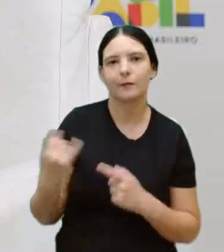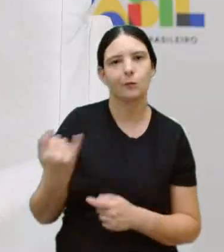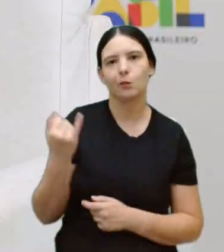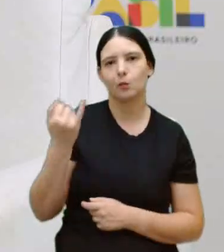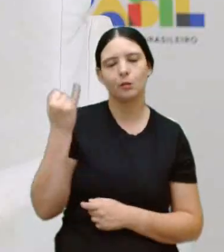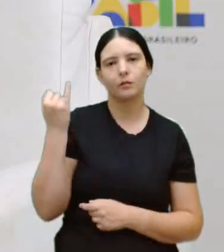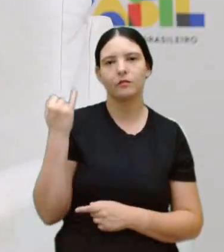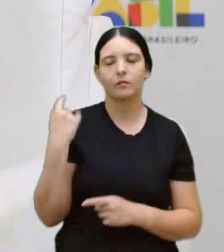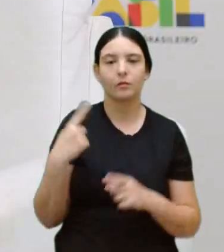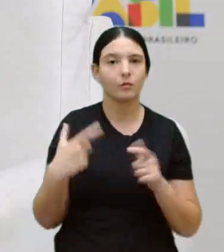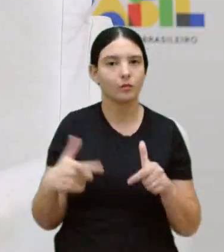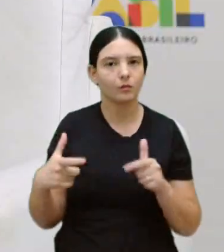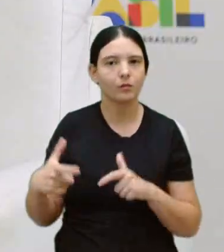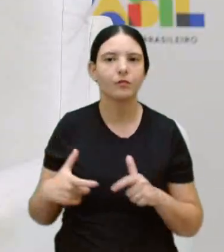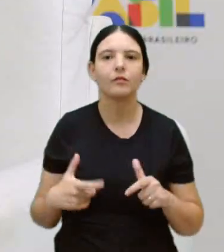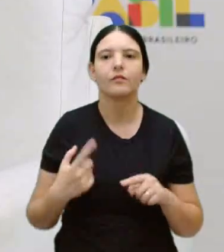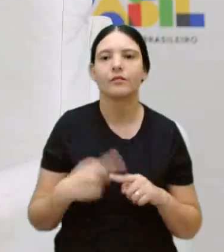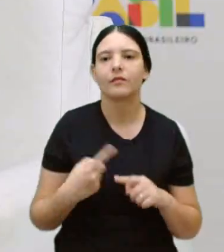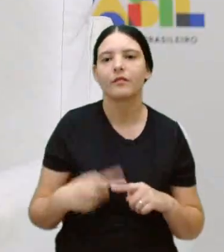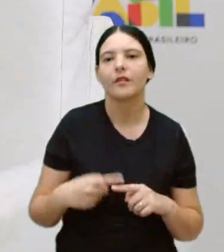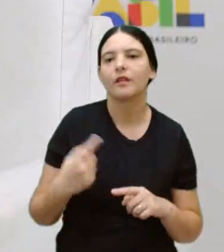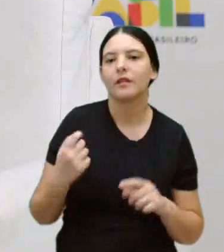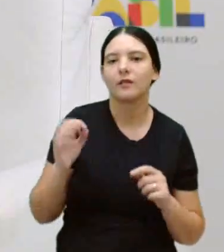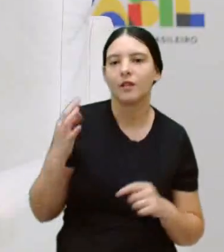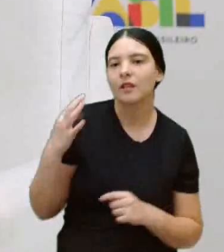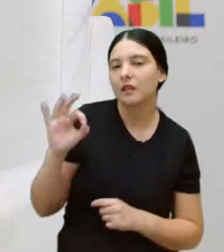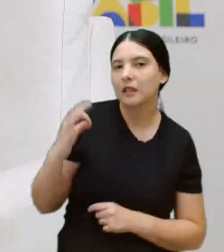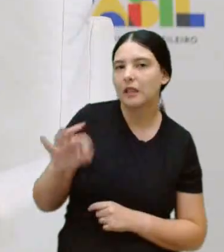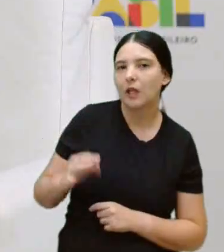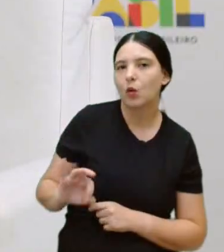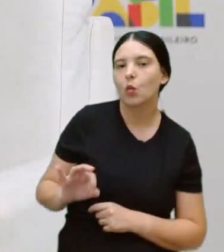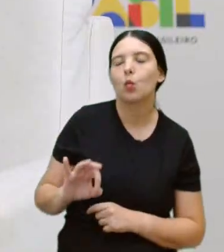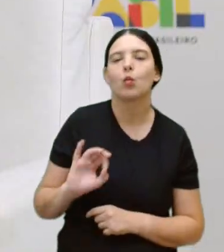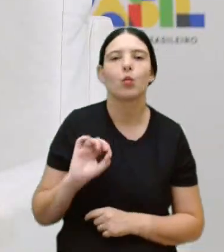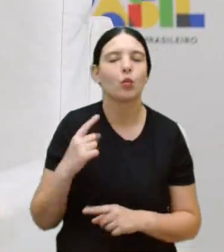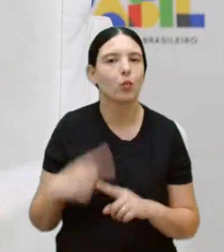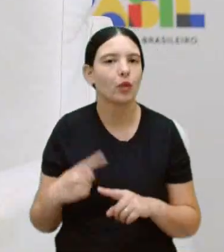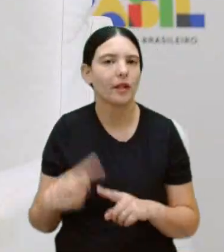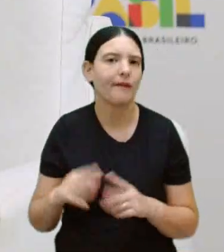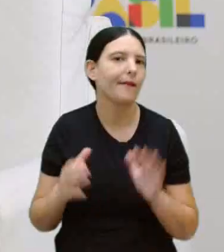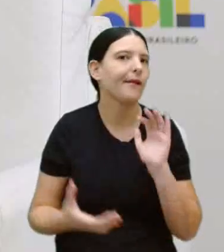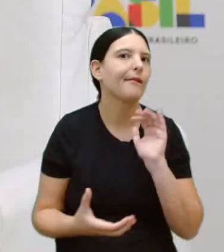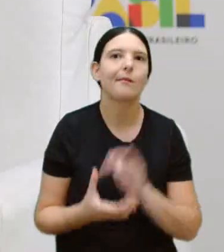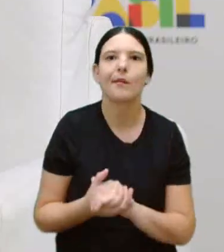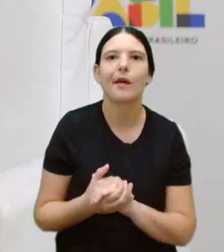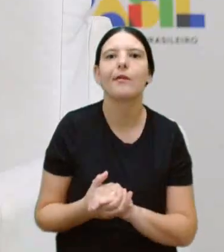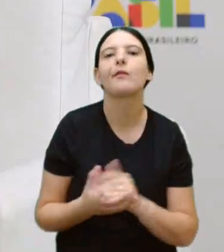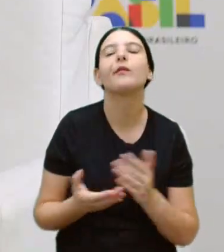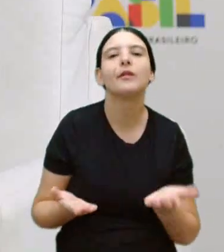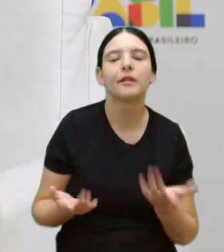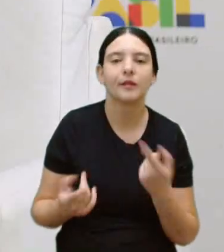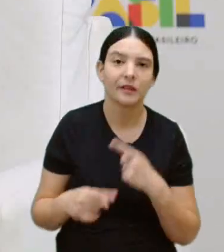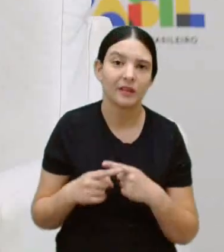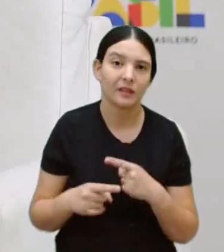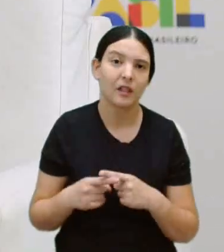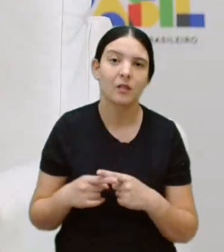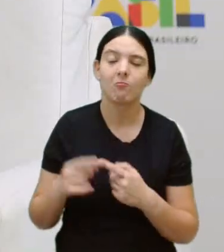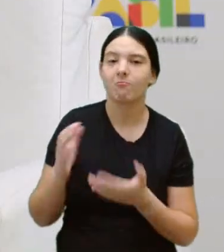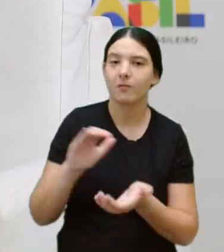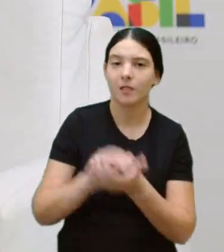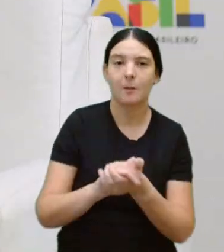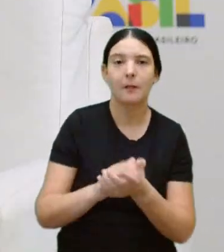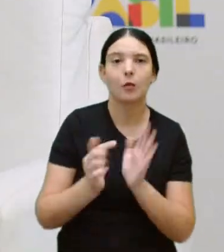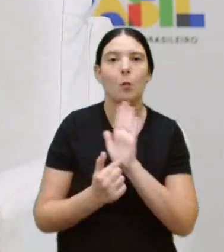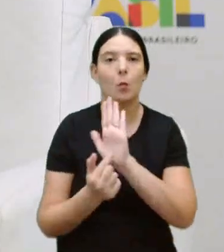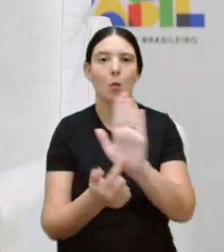lugar. Você não vai ser validado ou validada pelo casamento. Porque o casamento é uma validação social. Por